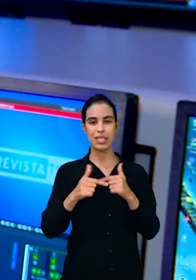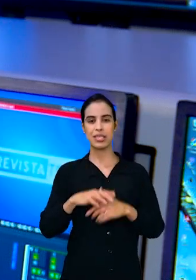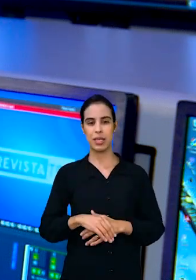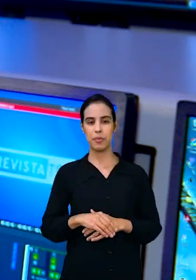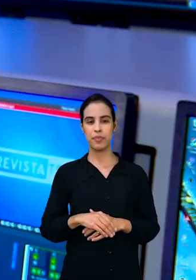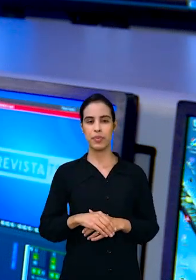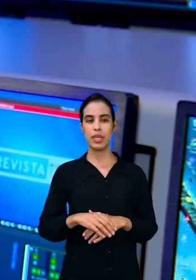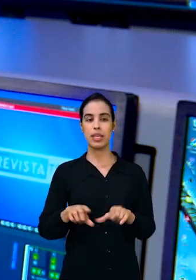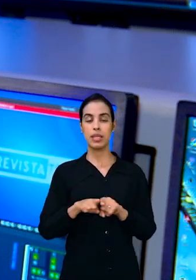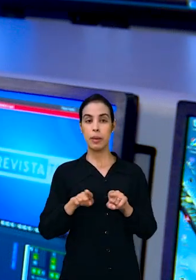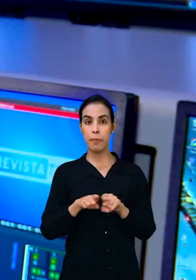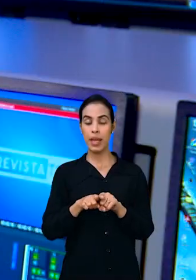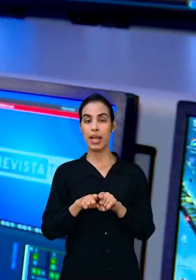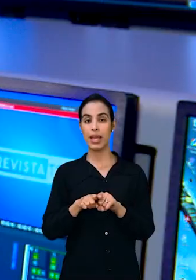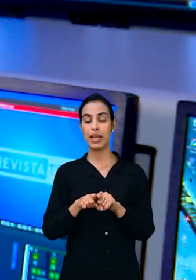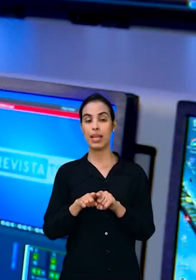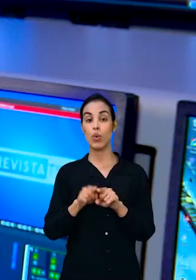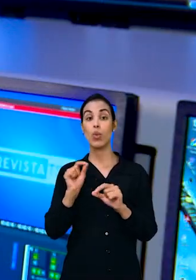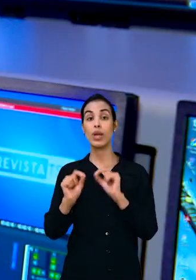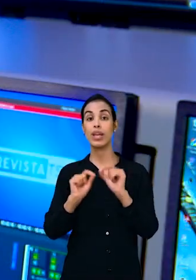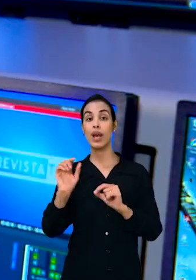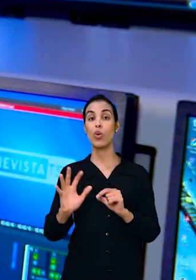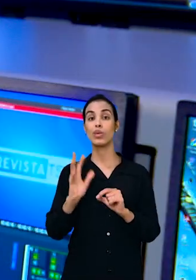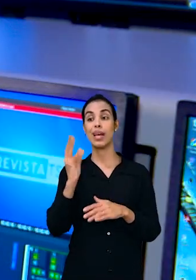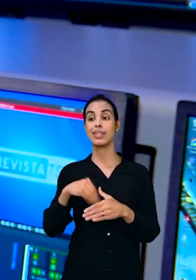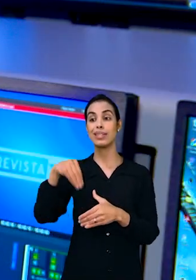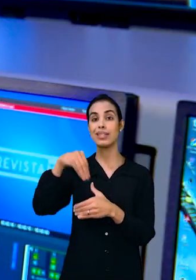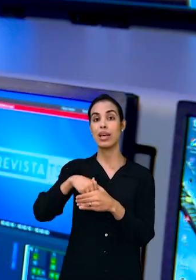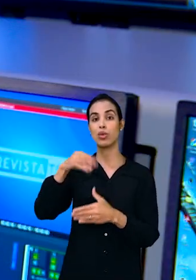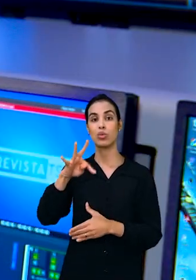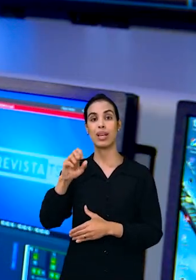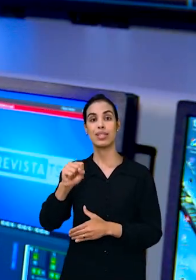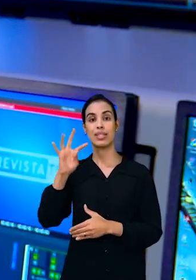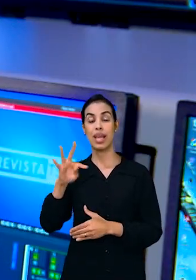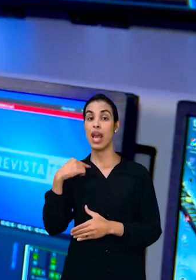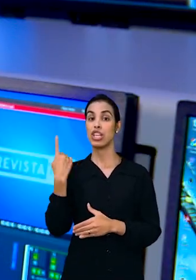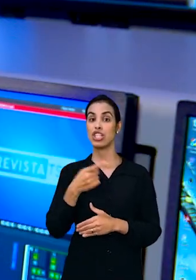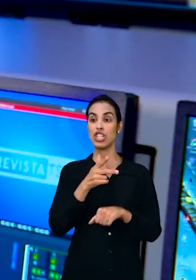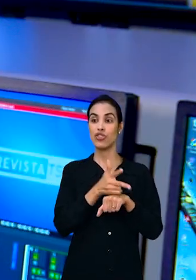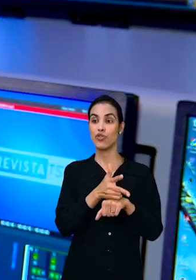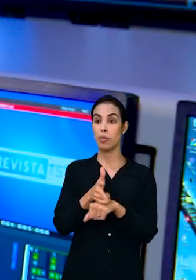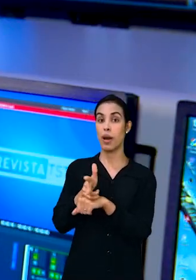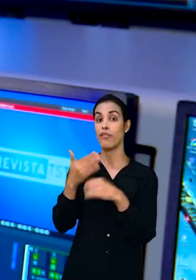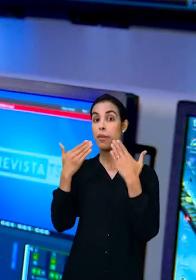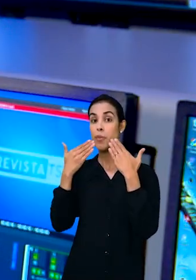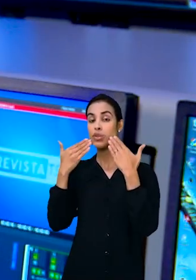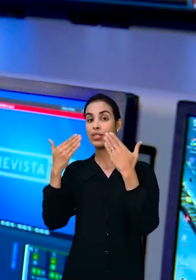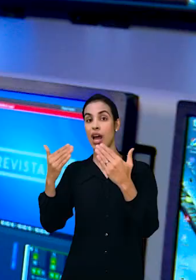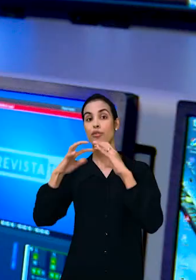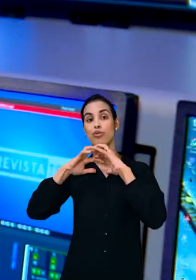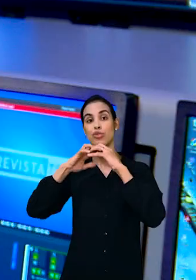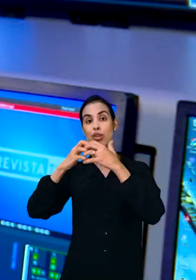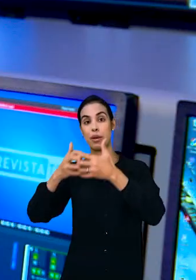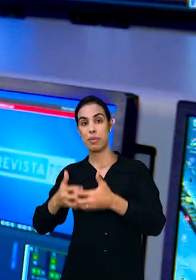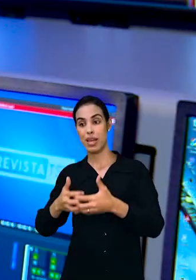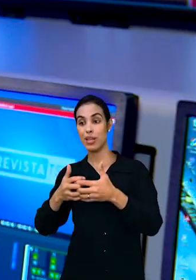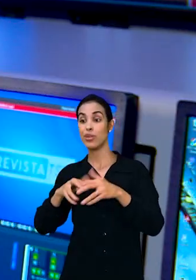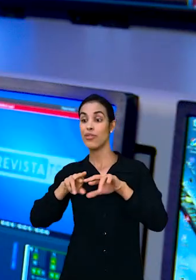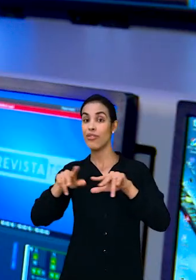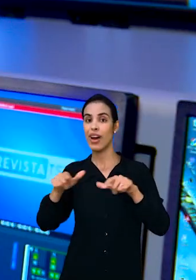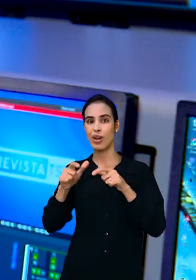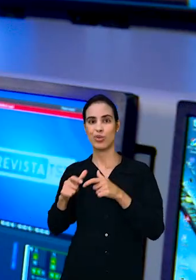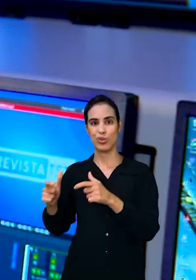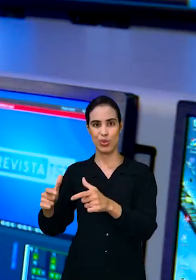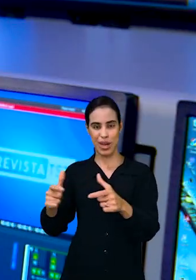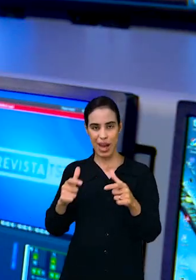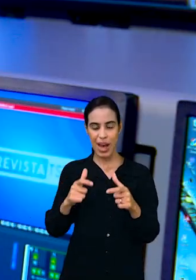o histórico da Justiça do Trabalho, e o Por Dentro do TST, que a gente mostrava o funcionamento das